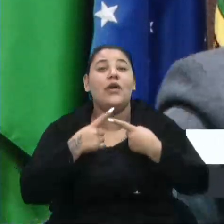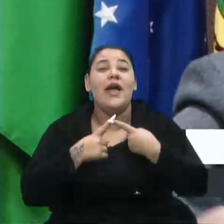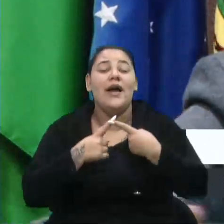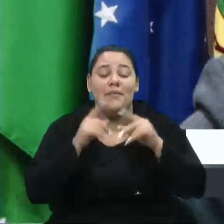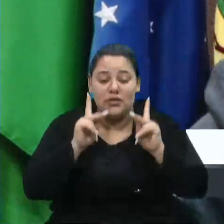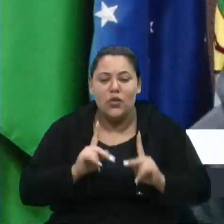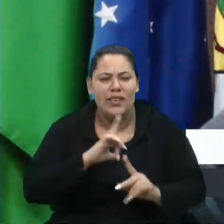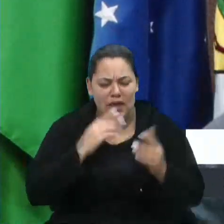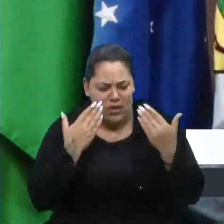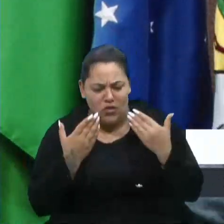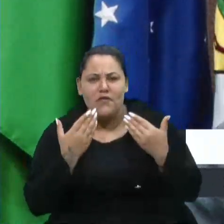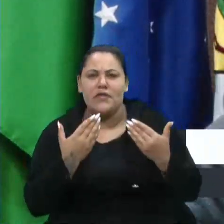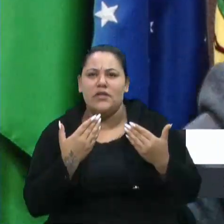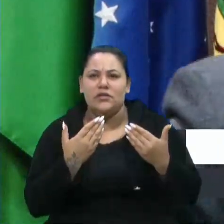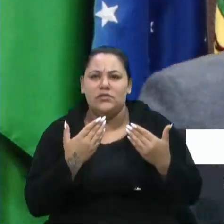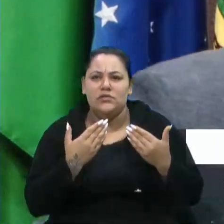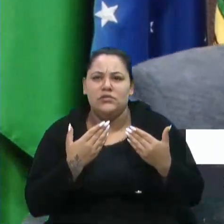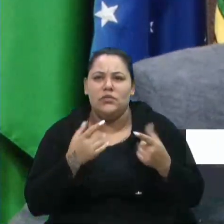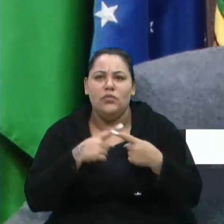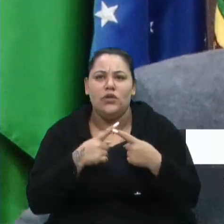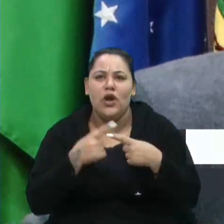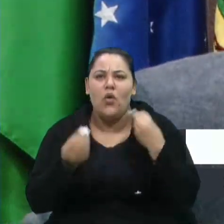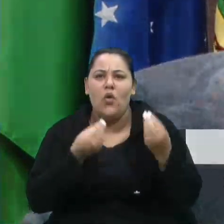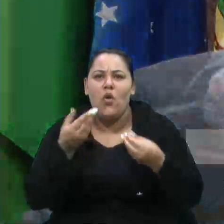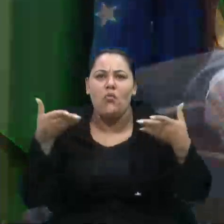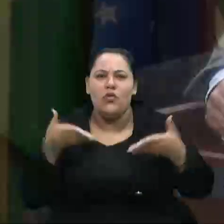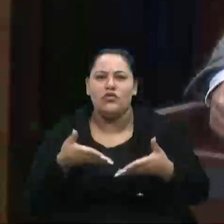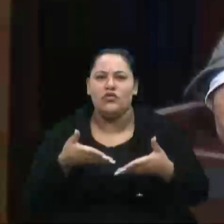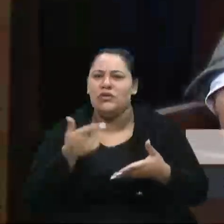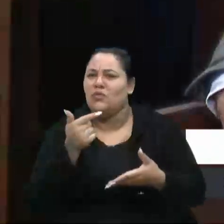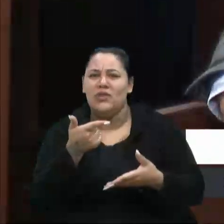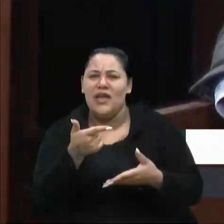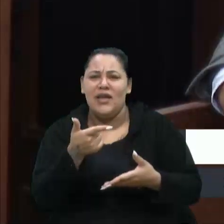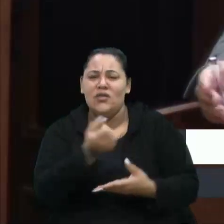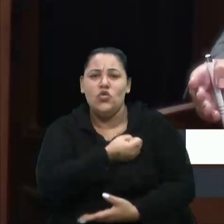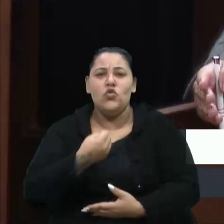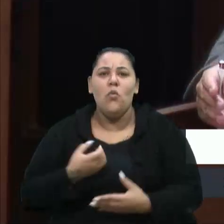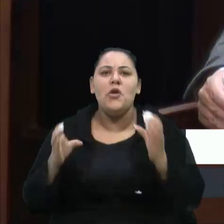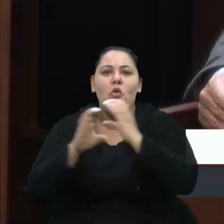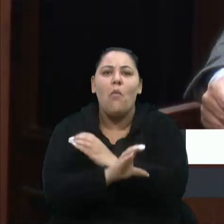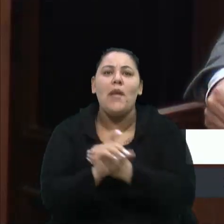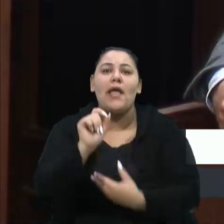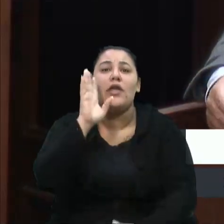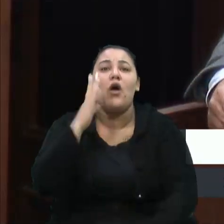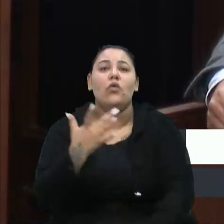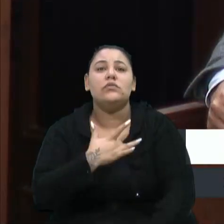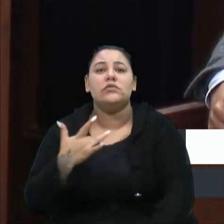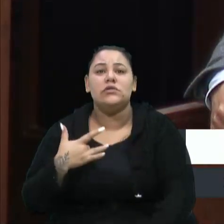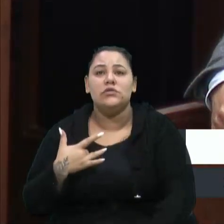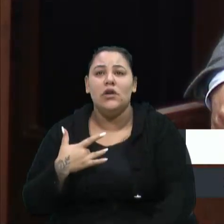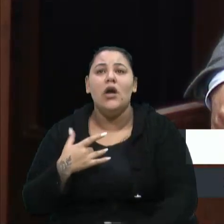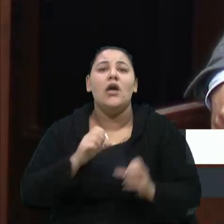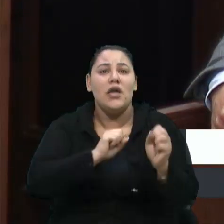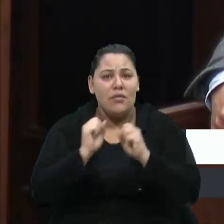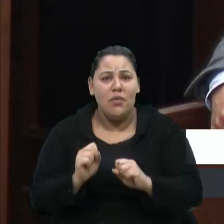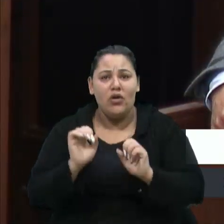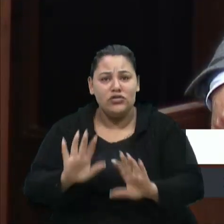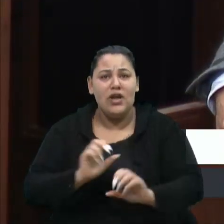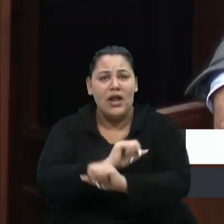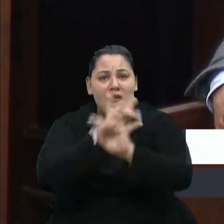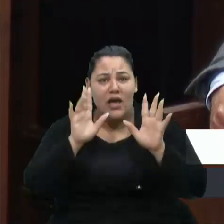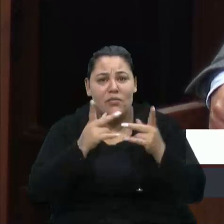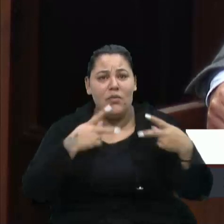é uma matéria como a de hoje por exemplo ela não traz todos os números não traz todas as situações que podem ser esclarecidas para a população